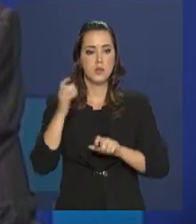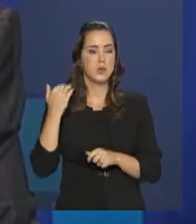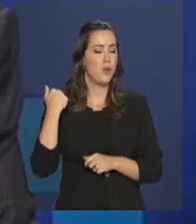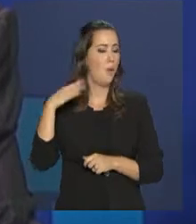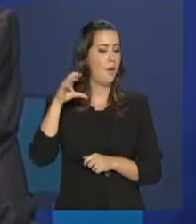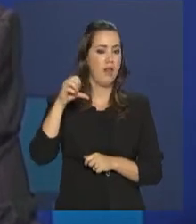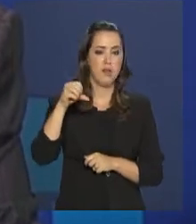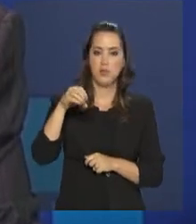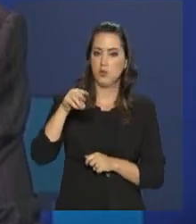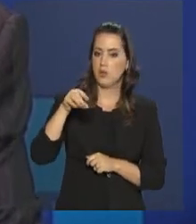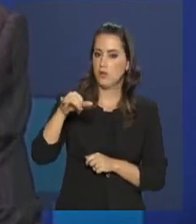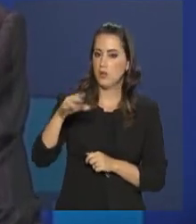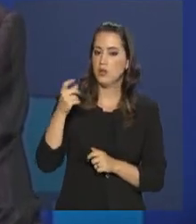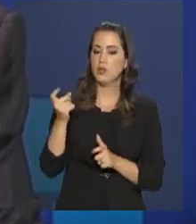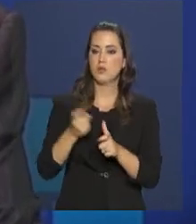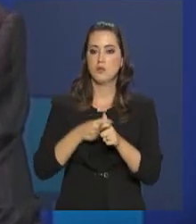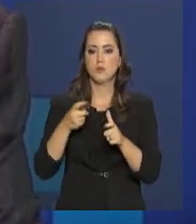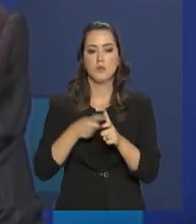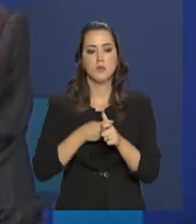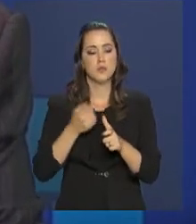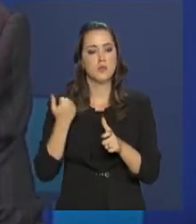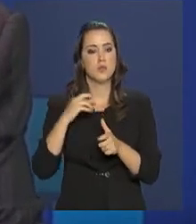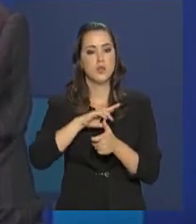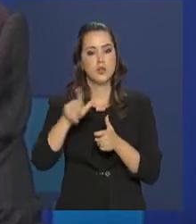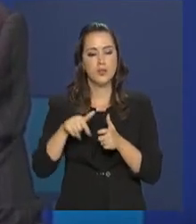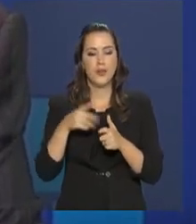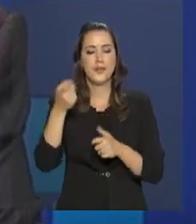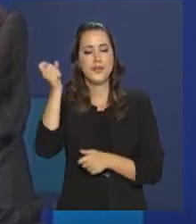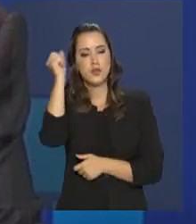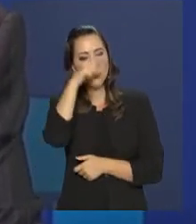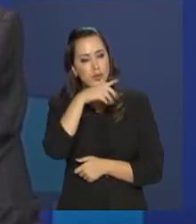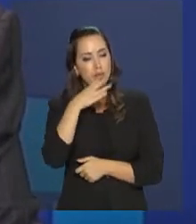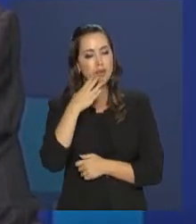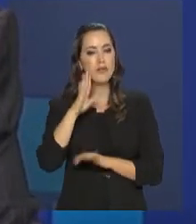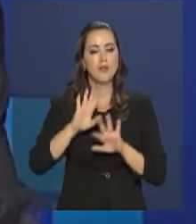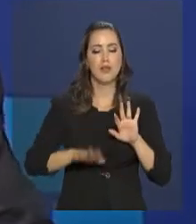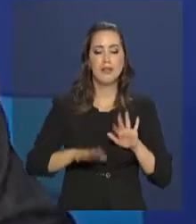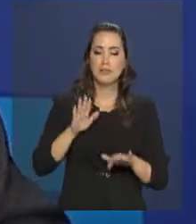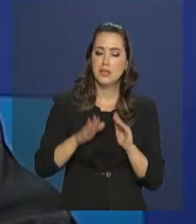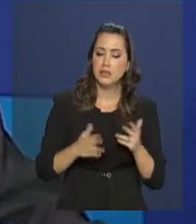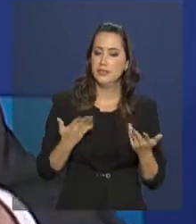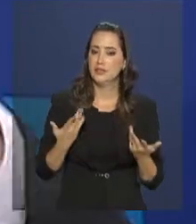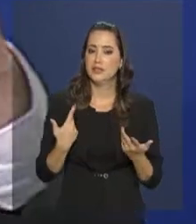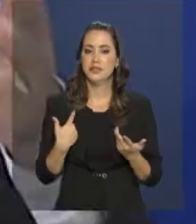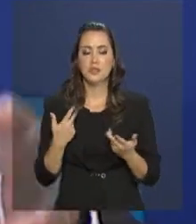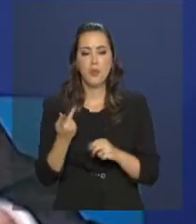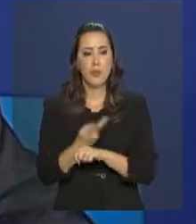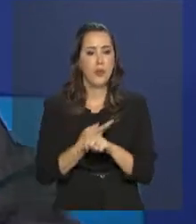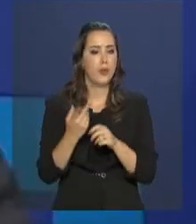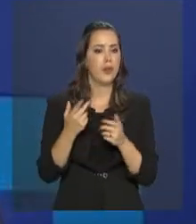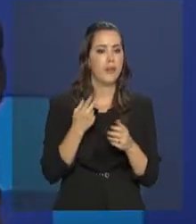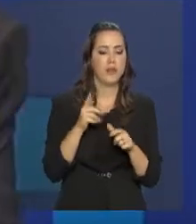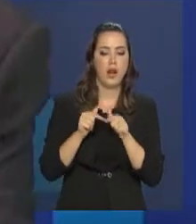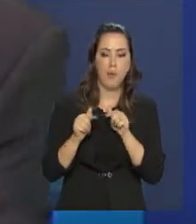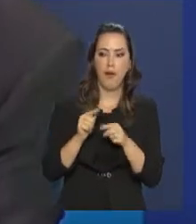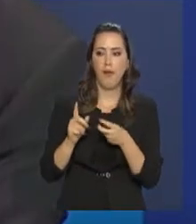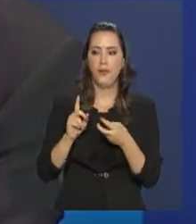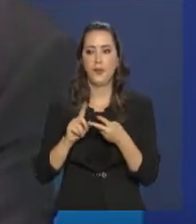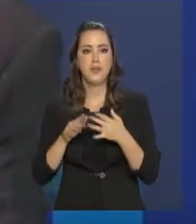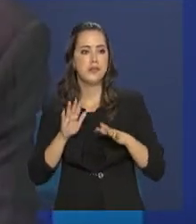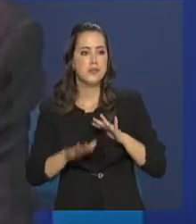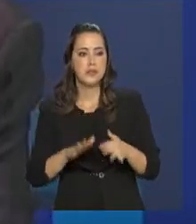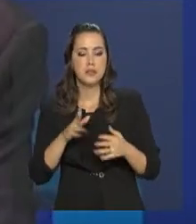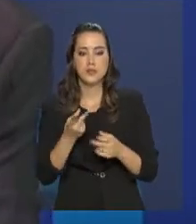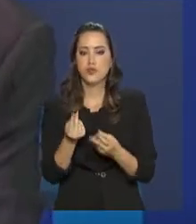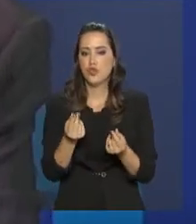de 90 dias de atraso, com muitas dificuldades, provavelmente alguns procurando empregos, outros com